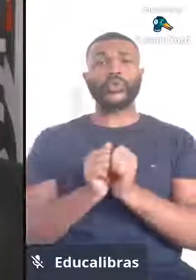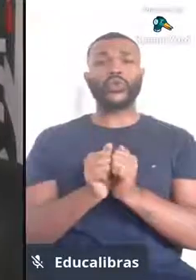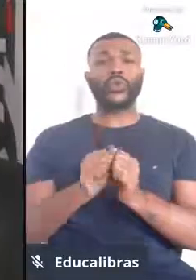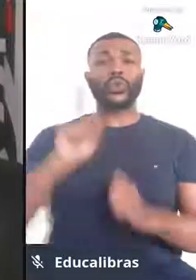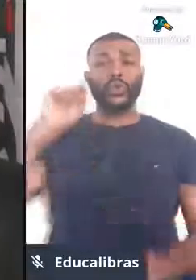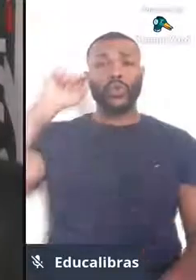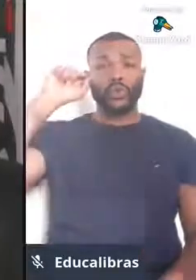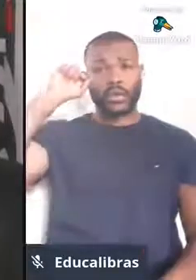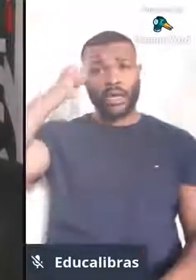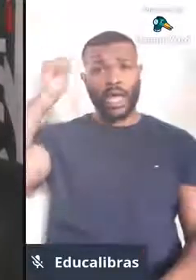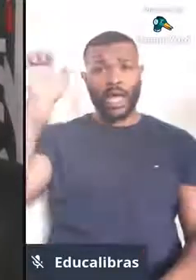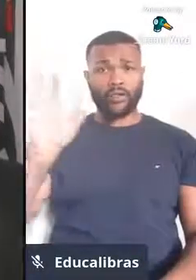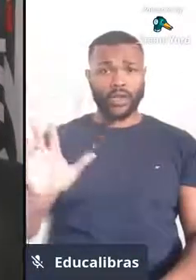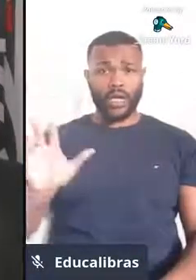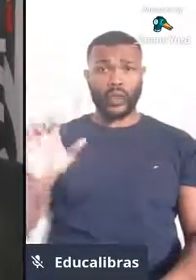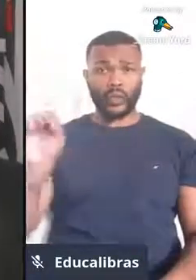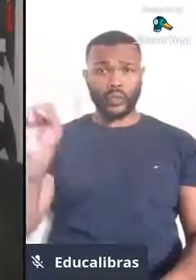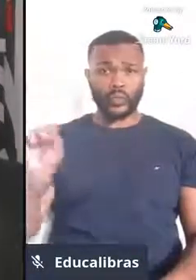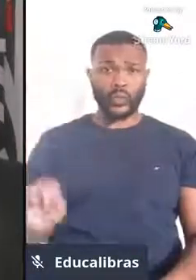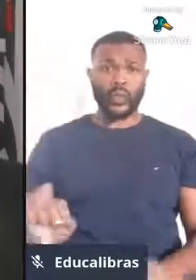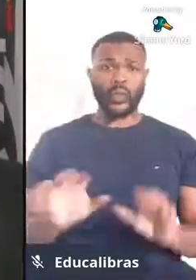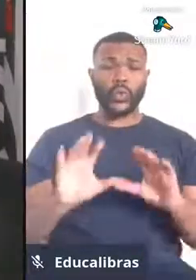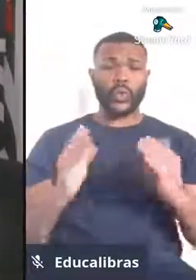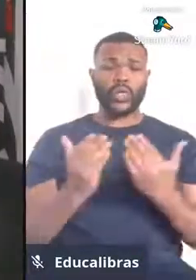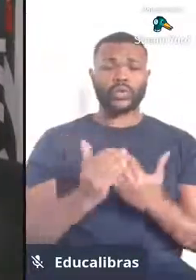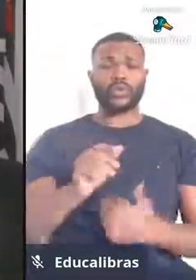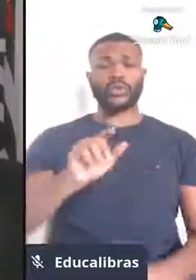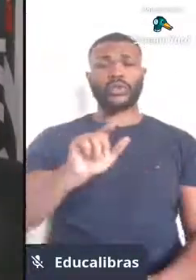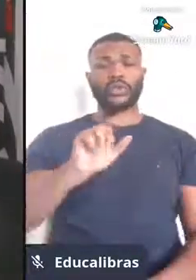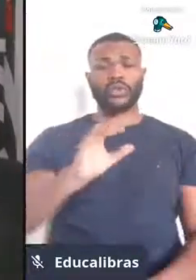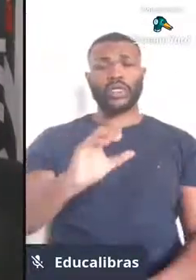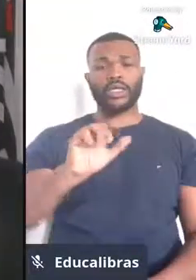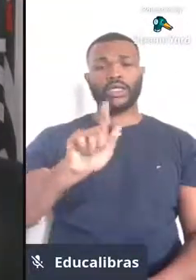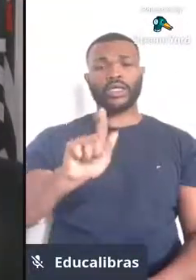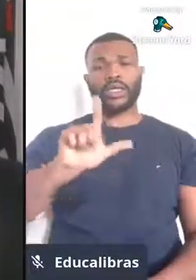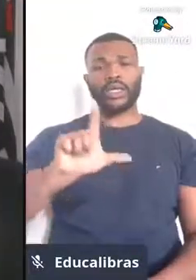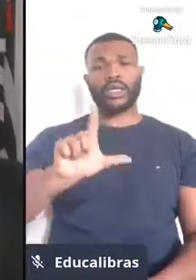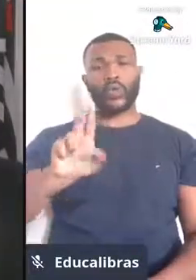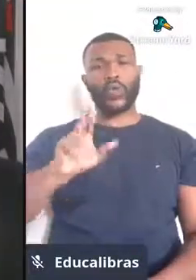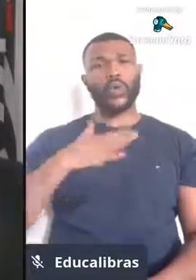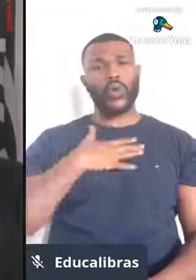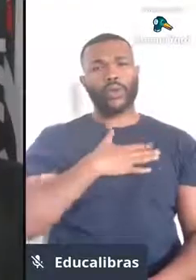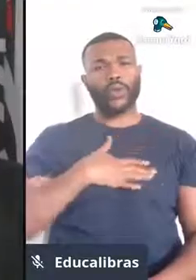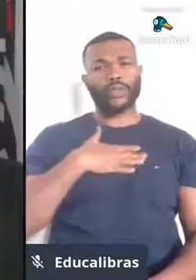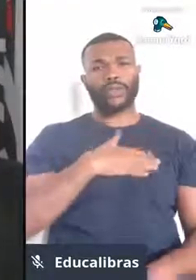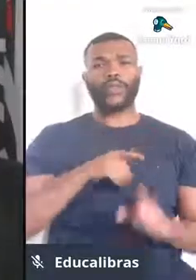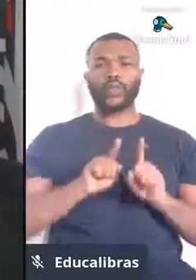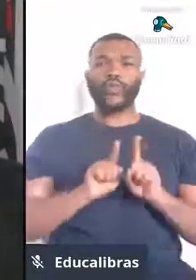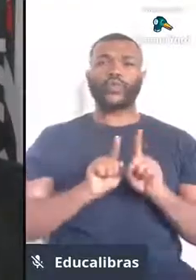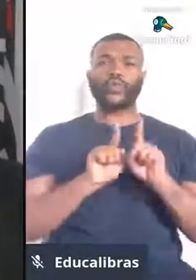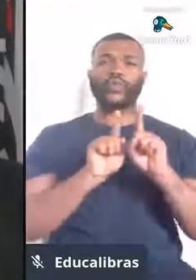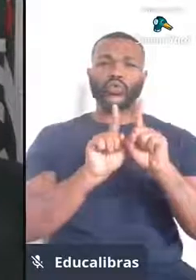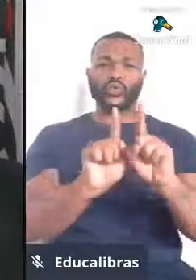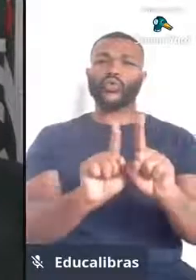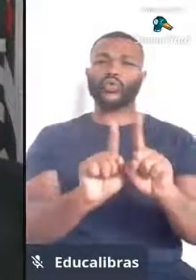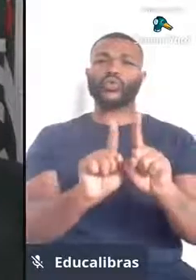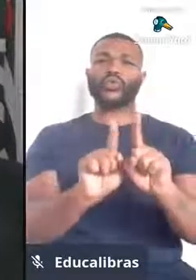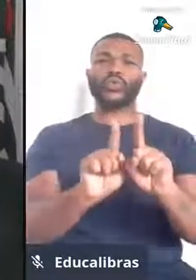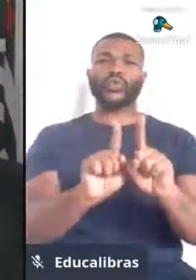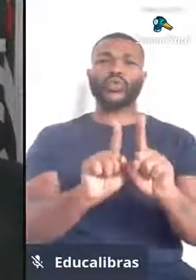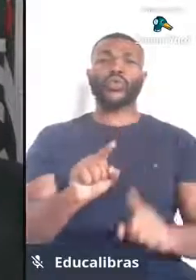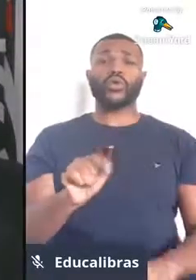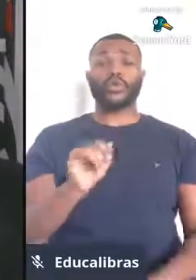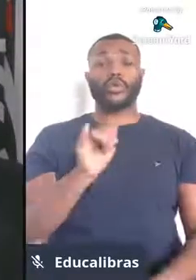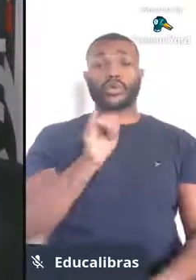congresso da CGLU, e que eu tive o prazer de acompanhar. Então, a gente tem uma questão não